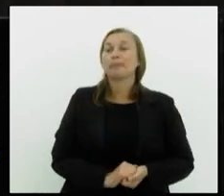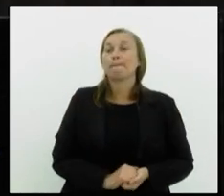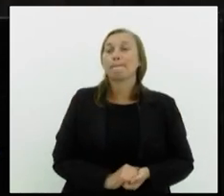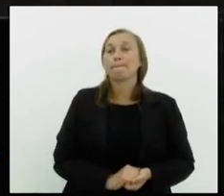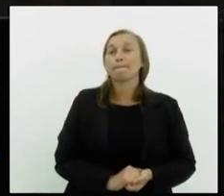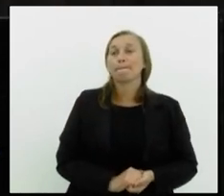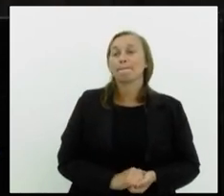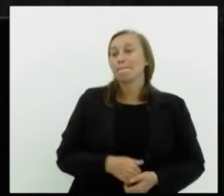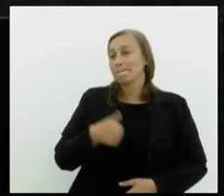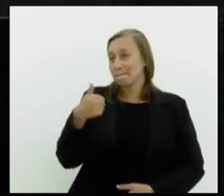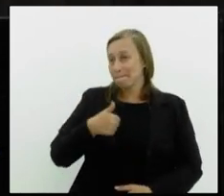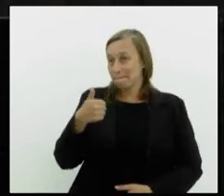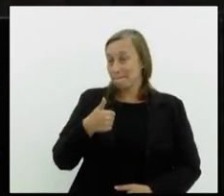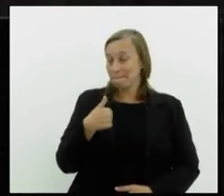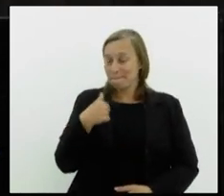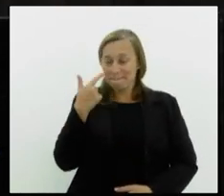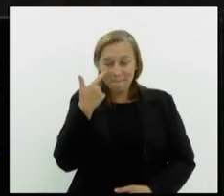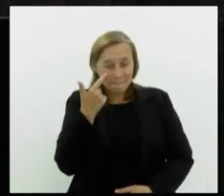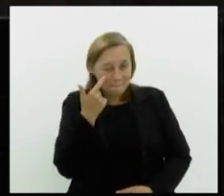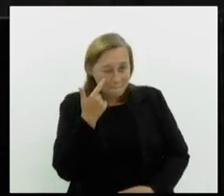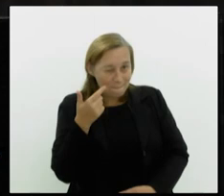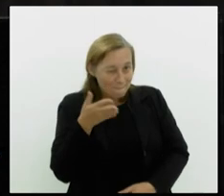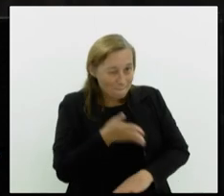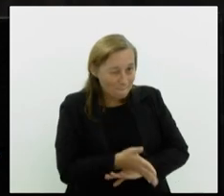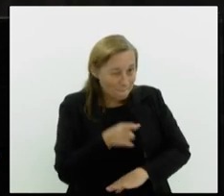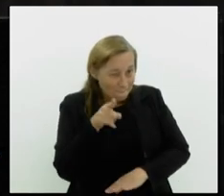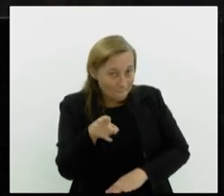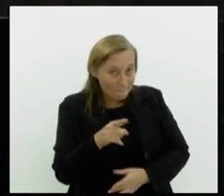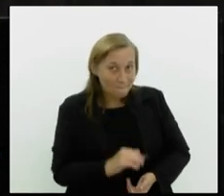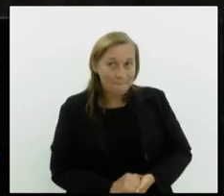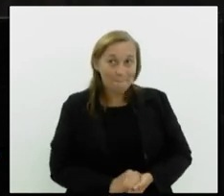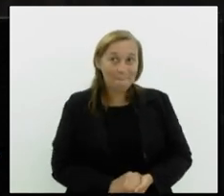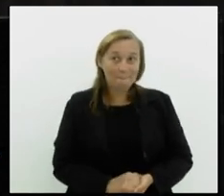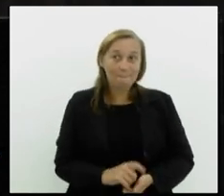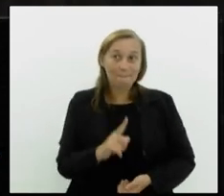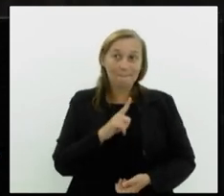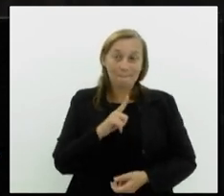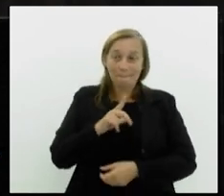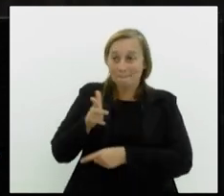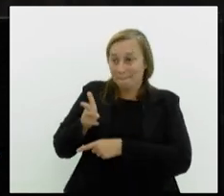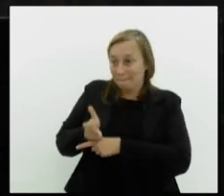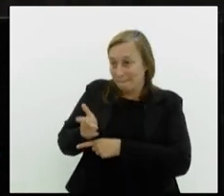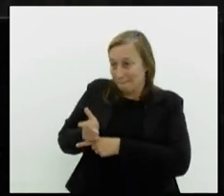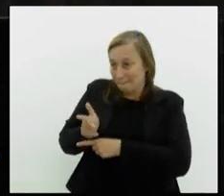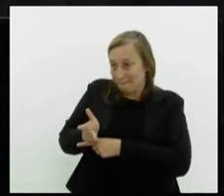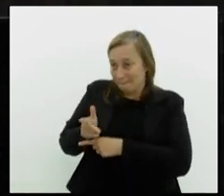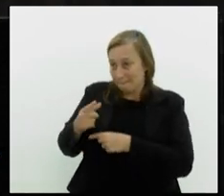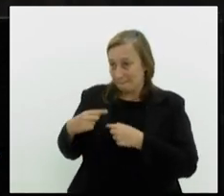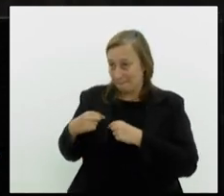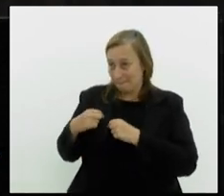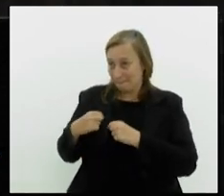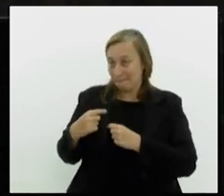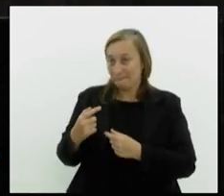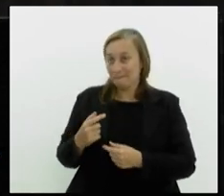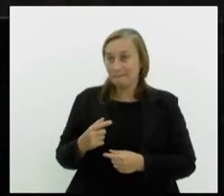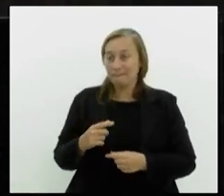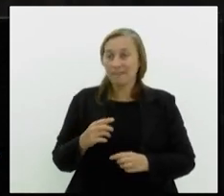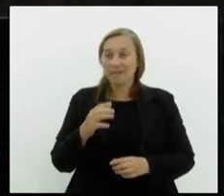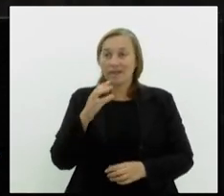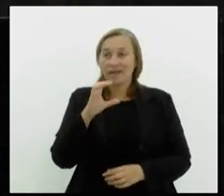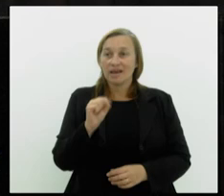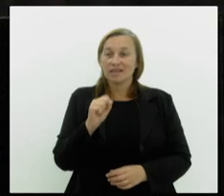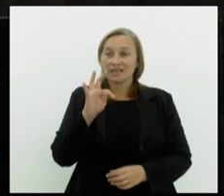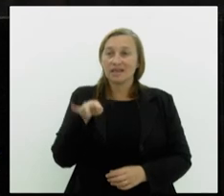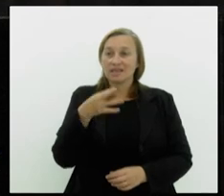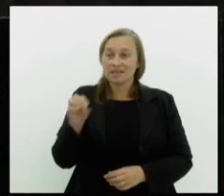A primeira coisa que eu vou verificar quando chegar lá, se tem câmaras na estação de bombeamento do